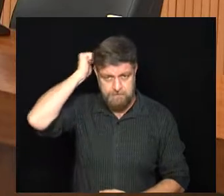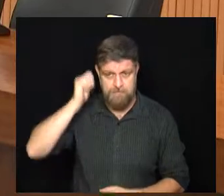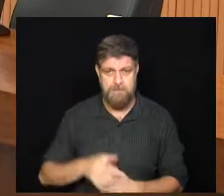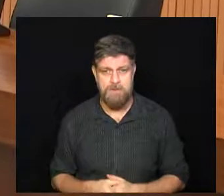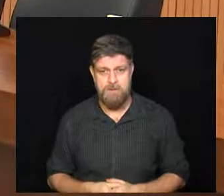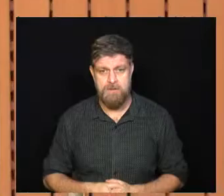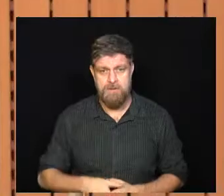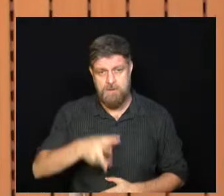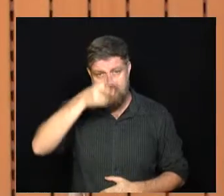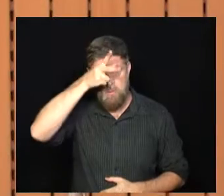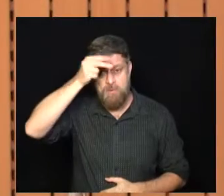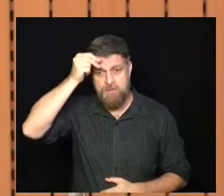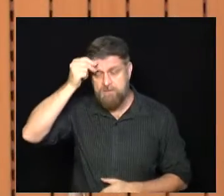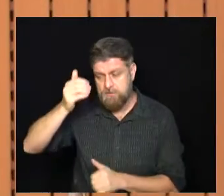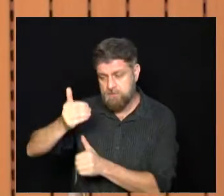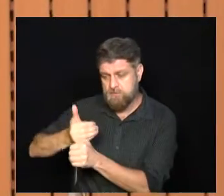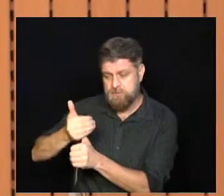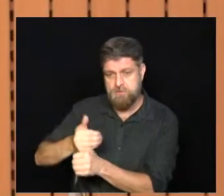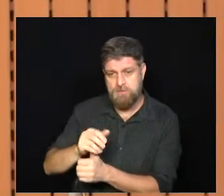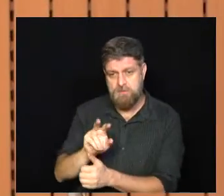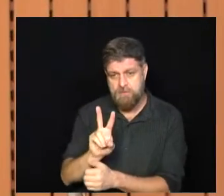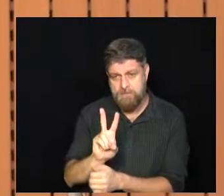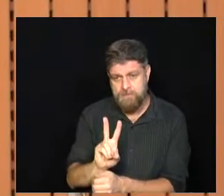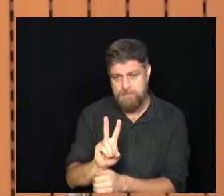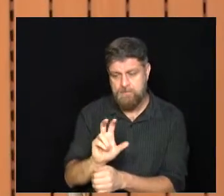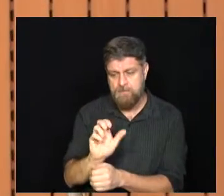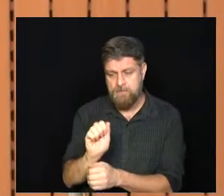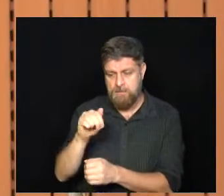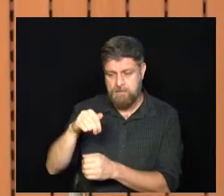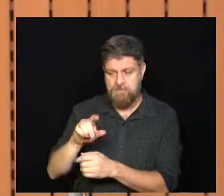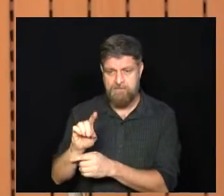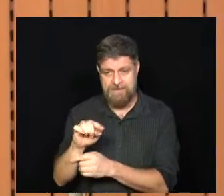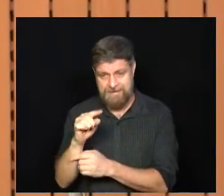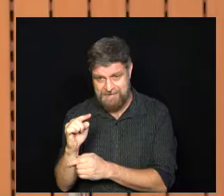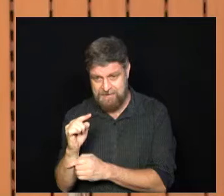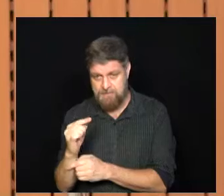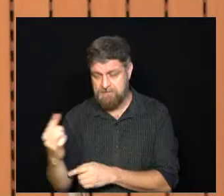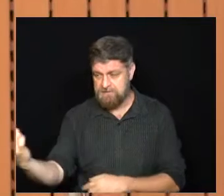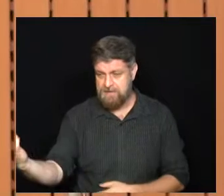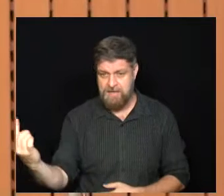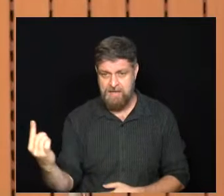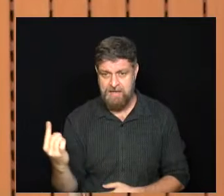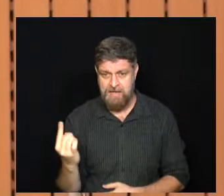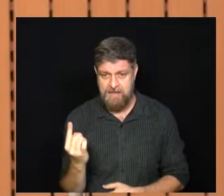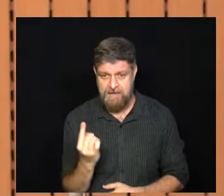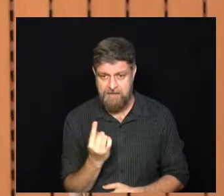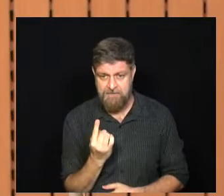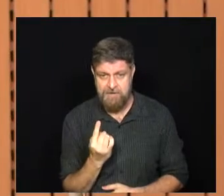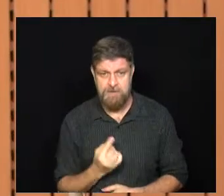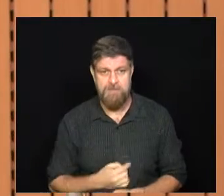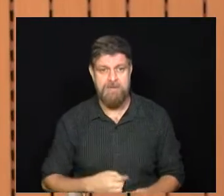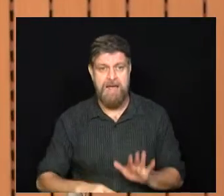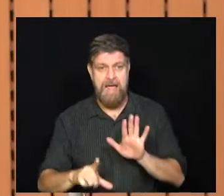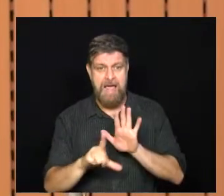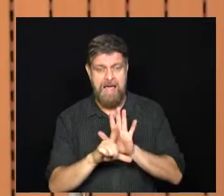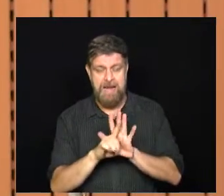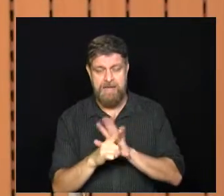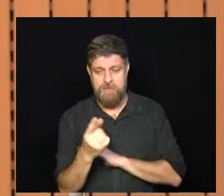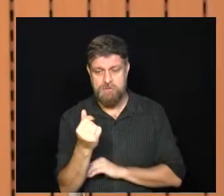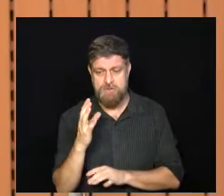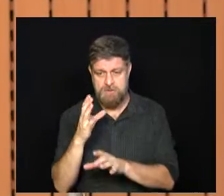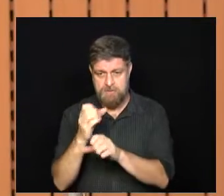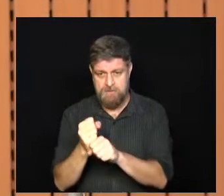em exercício, Wanderley de Almeida, está vindo à Câmara agora, está na presidência, para entregar a Lei Orçamentária Anual, e hoje,